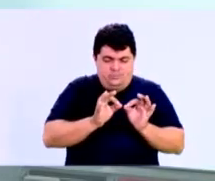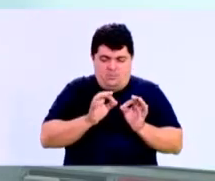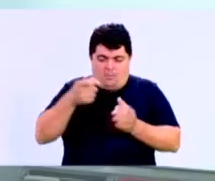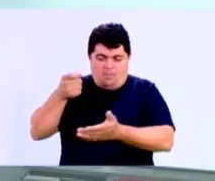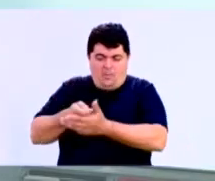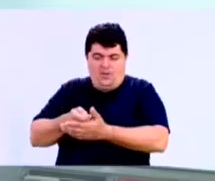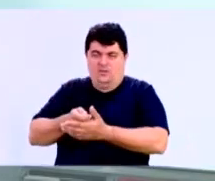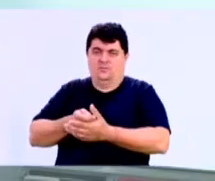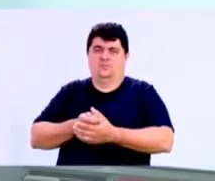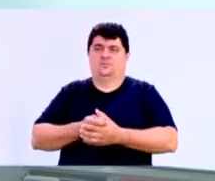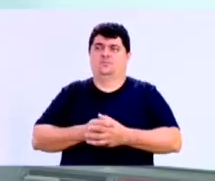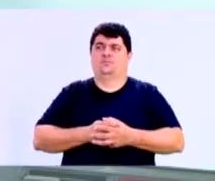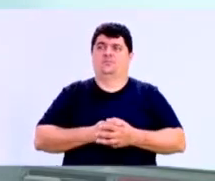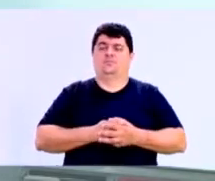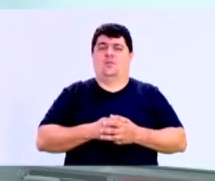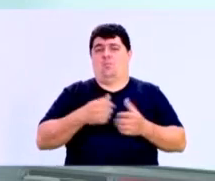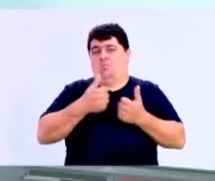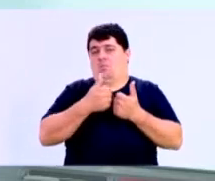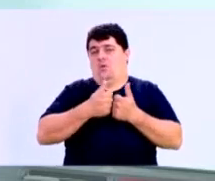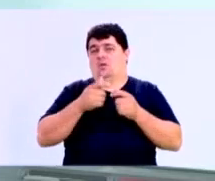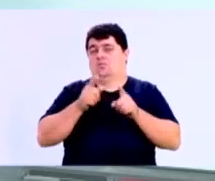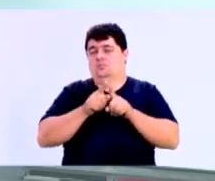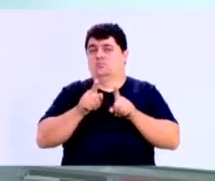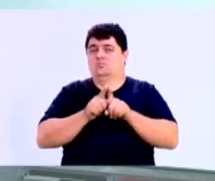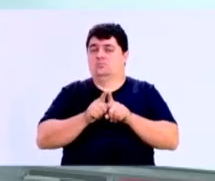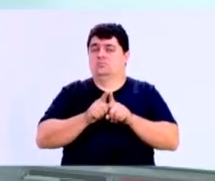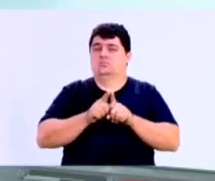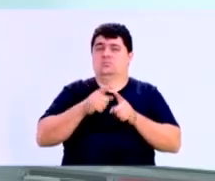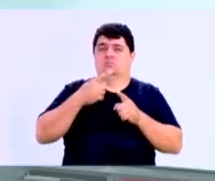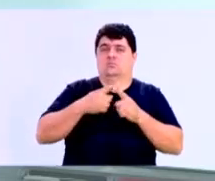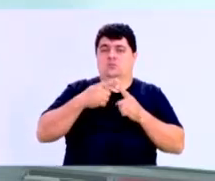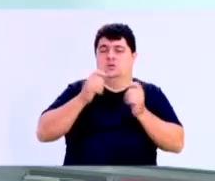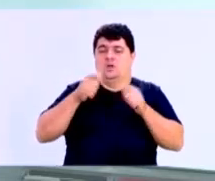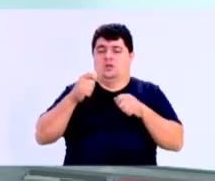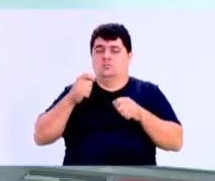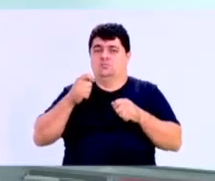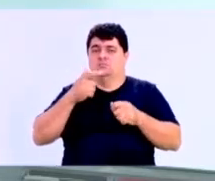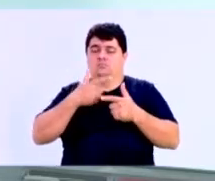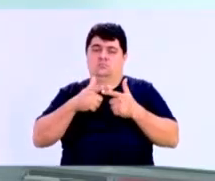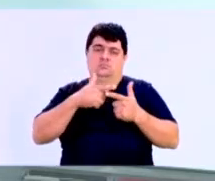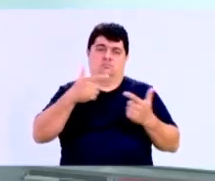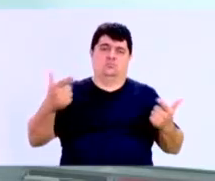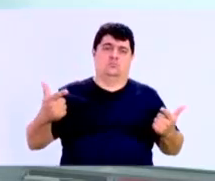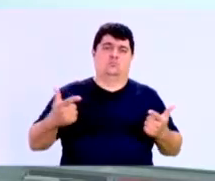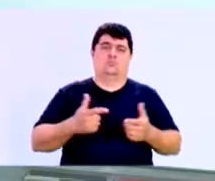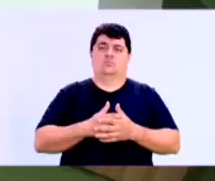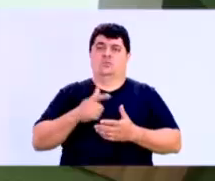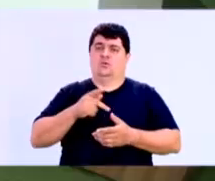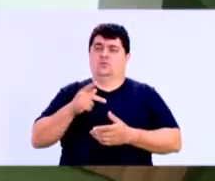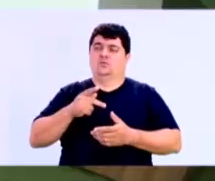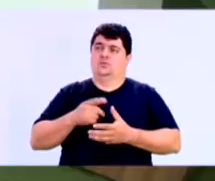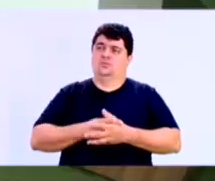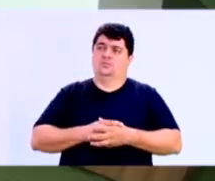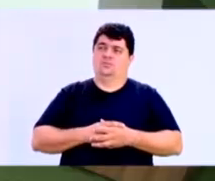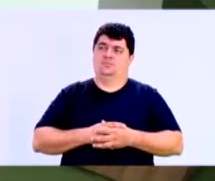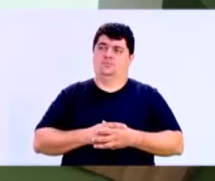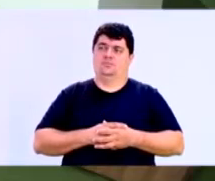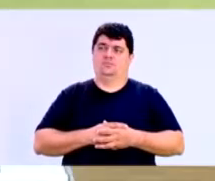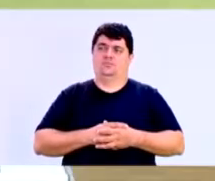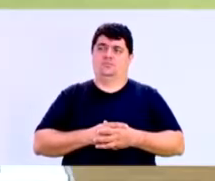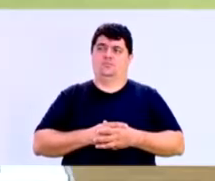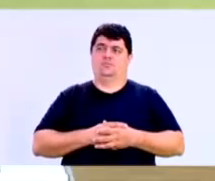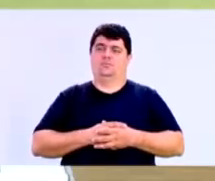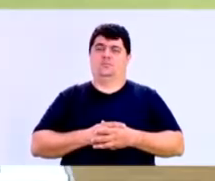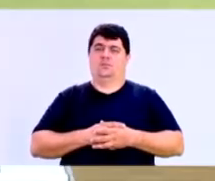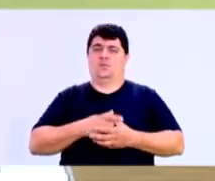de pagamento de compras, o mais próximo possível que eu consigo resolver o problema de caixa, ok? Professora Leila. O pessoal aqui